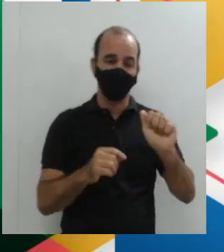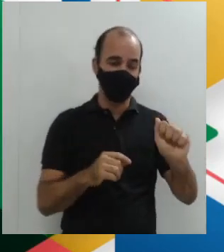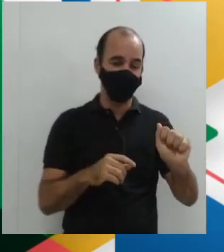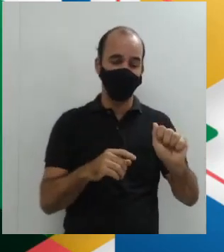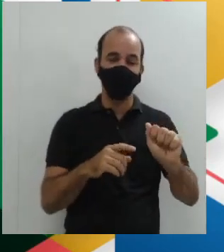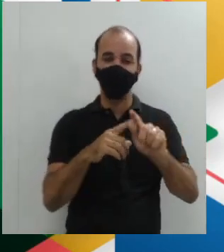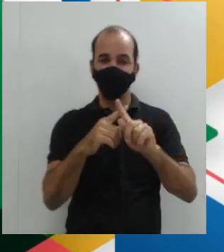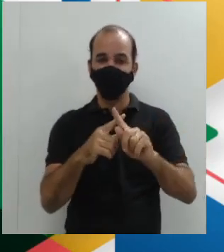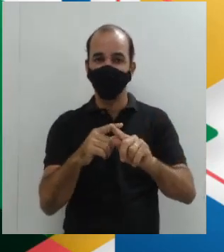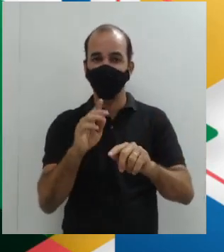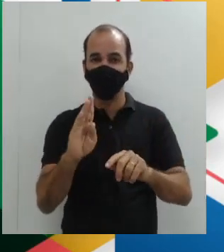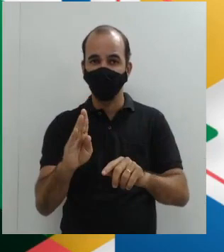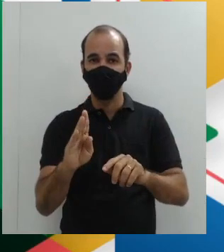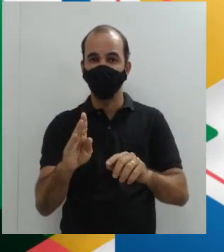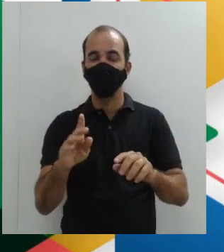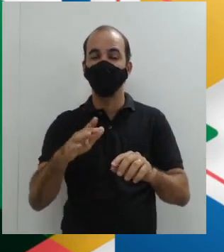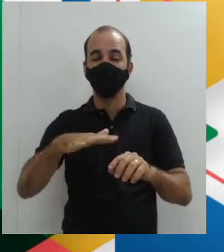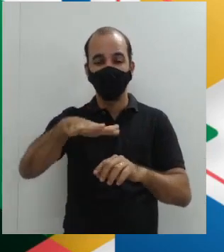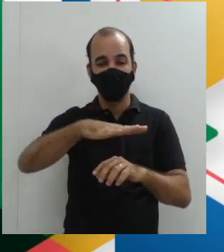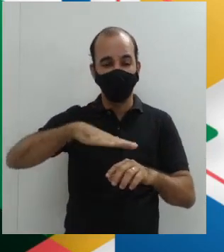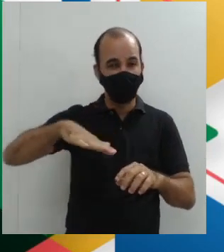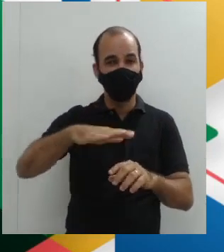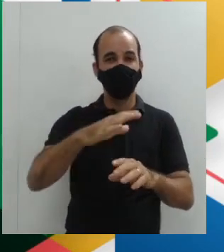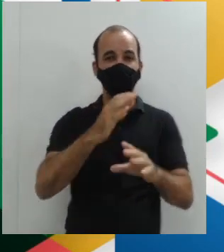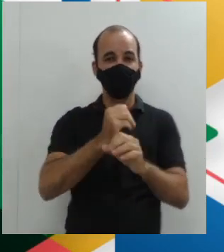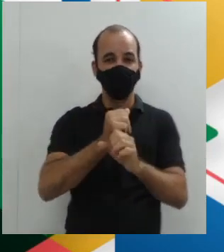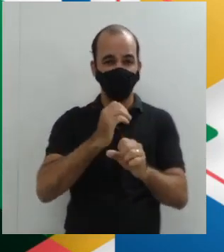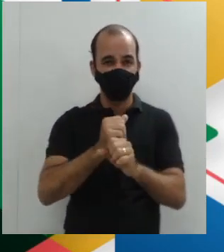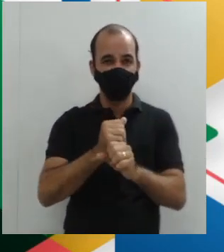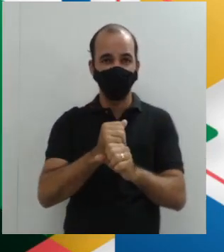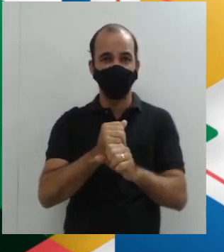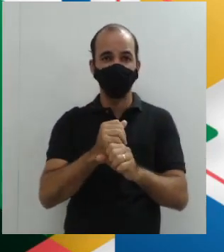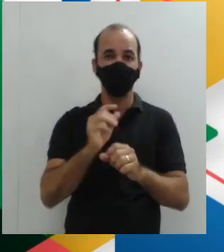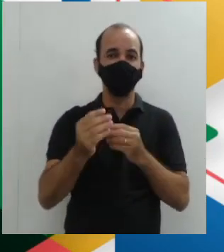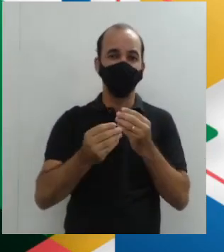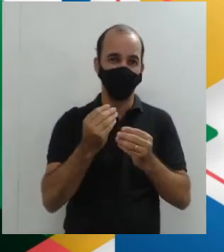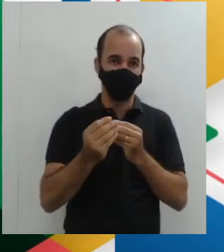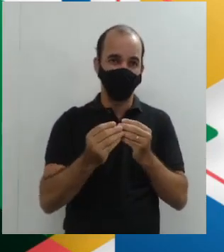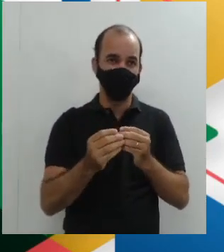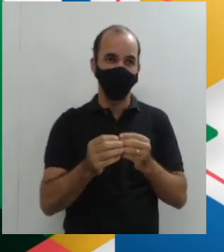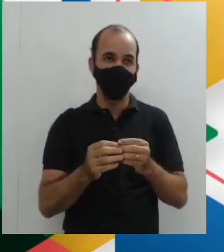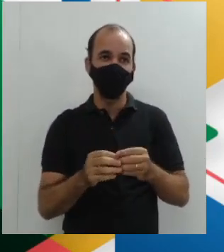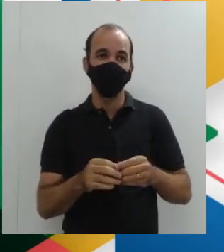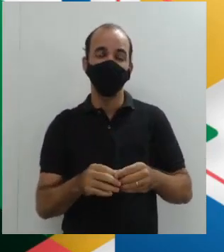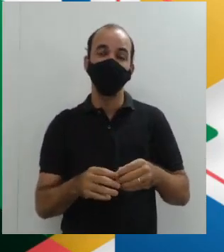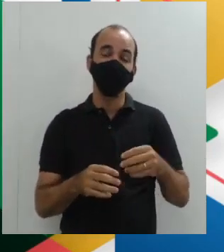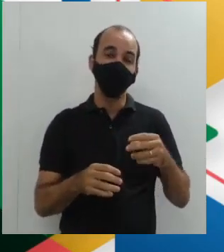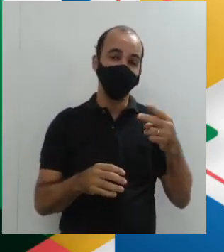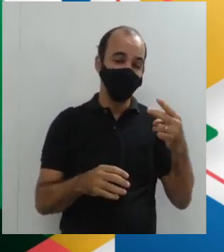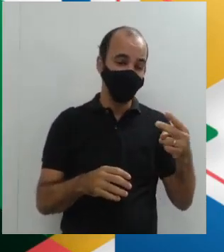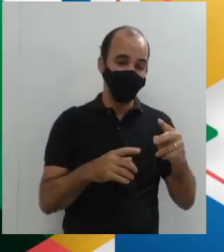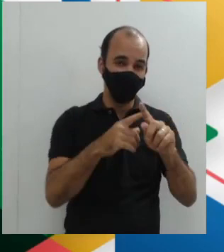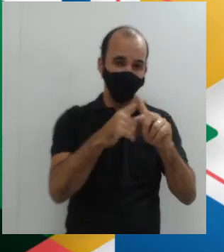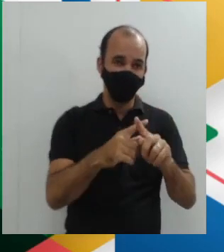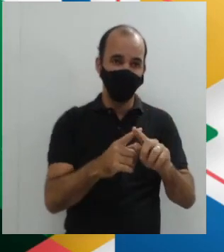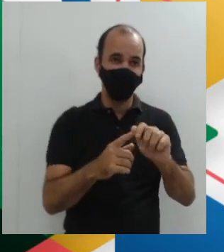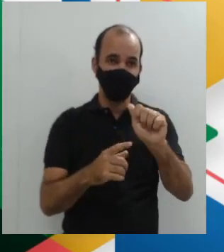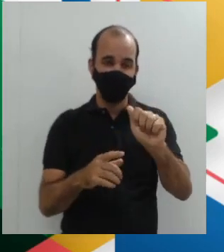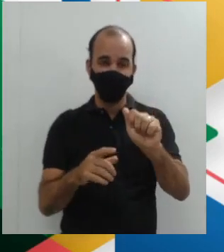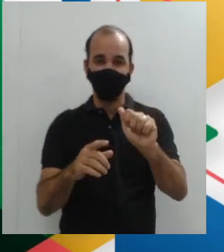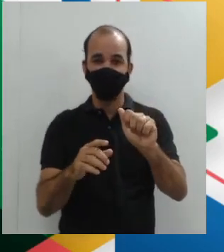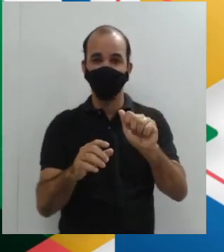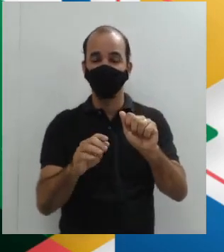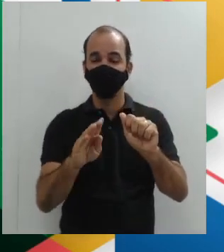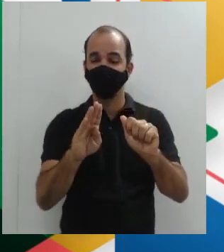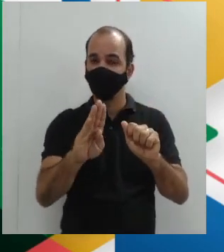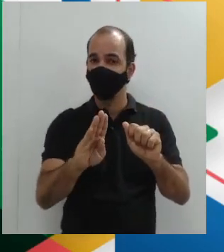tenho como área total, já começando a medir aqui, ó, 2 vezes área AB, beleza?